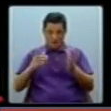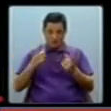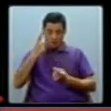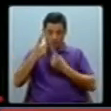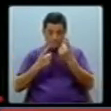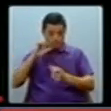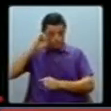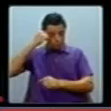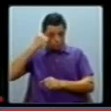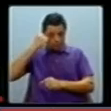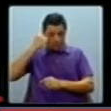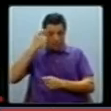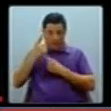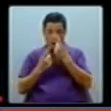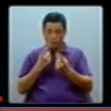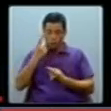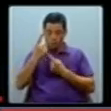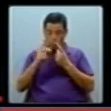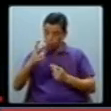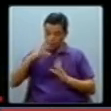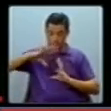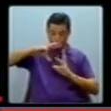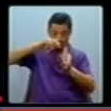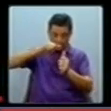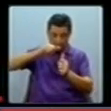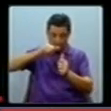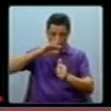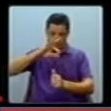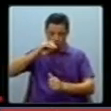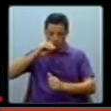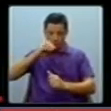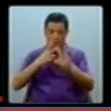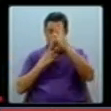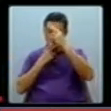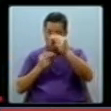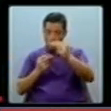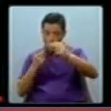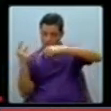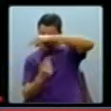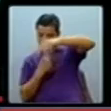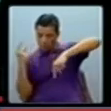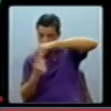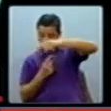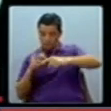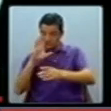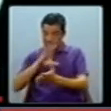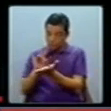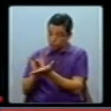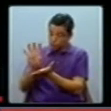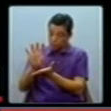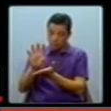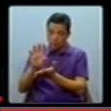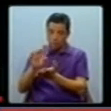Porque nós temos que nos lembrar que quer Júpiter que Saturno têm mais de 40 luas a girarem à sua volta. Portanto, se eles expulsaram alguém, isso deve